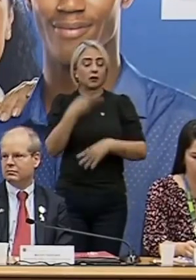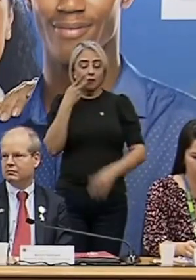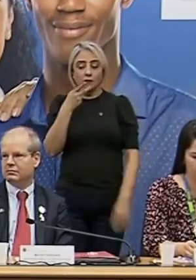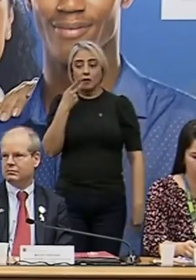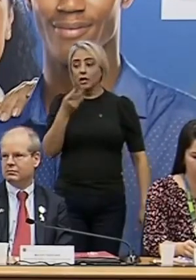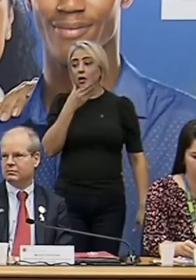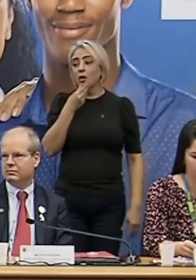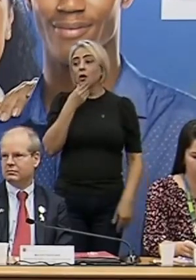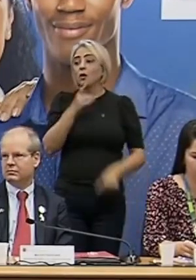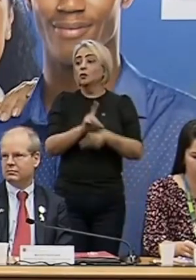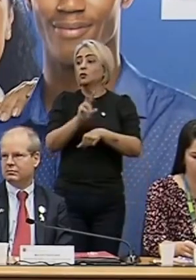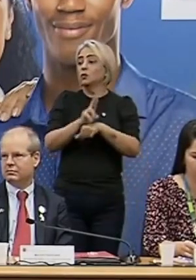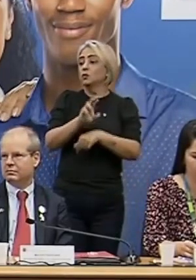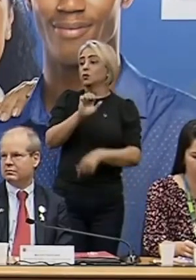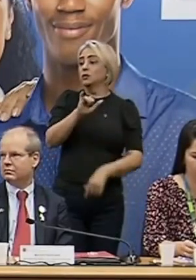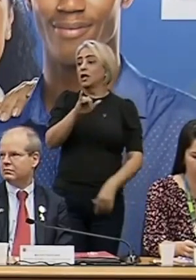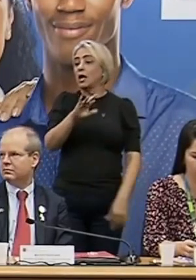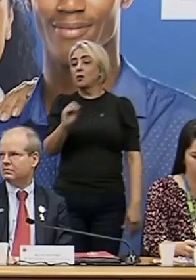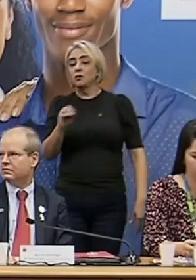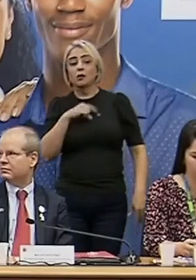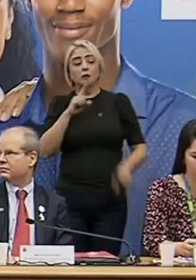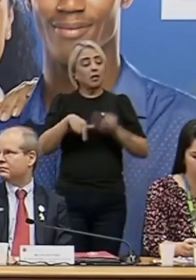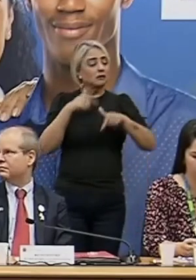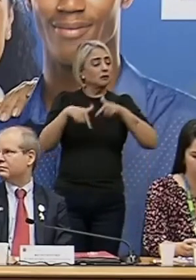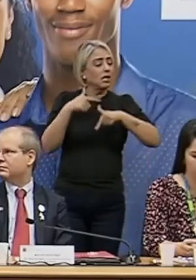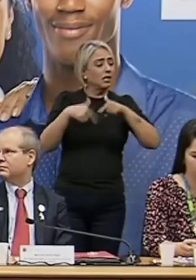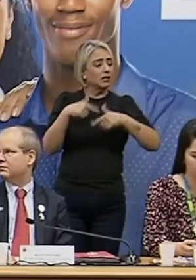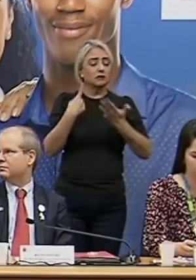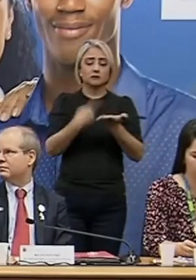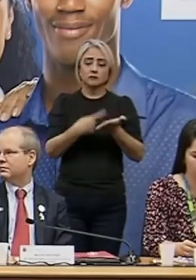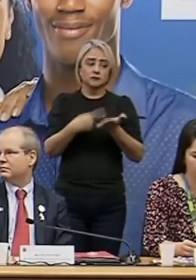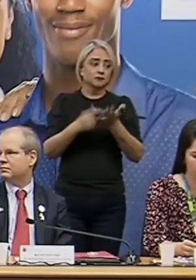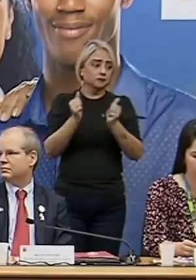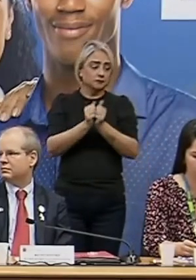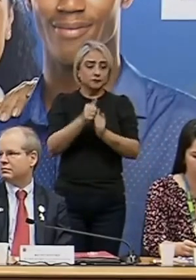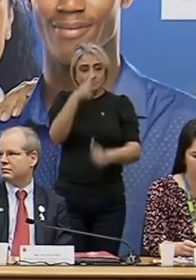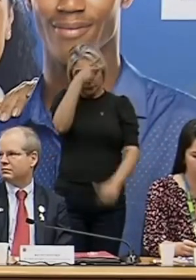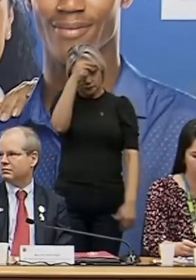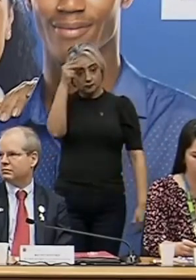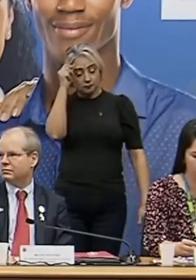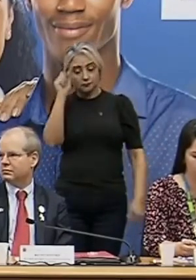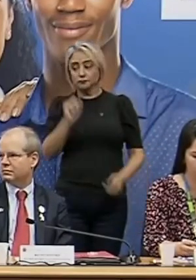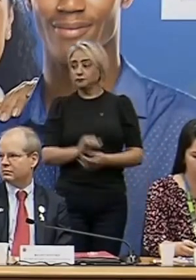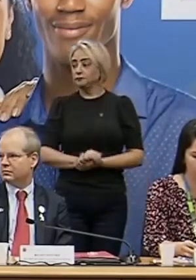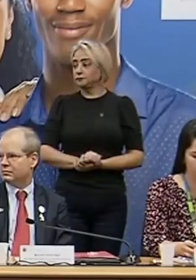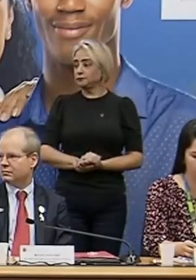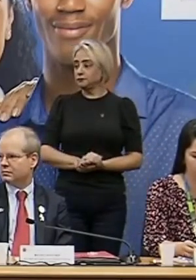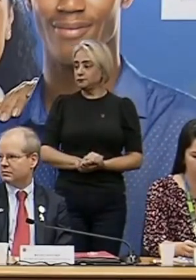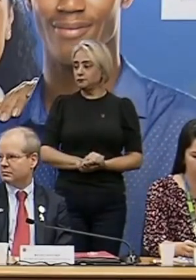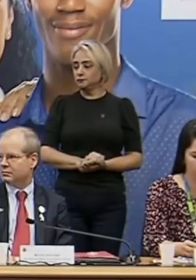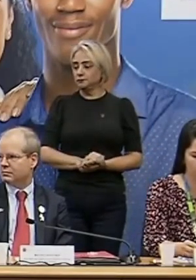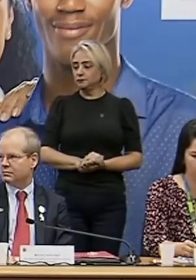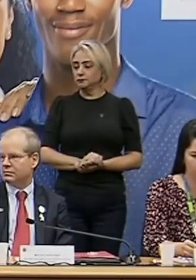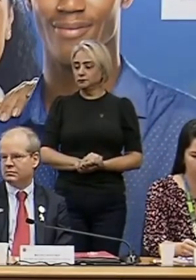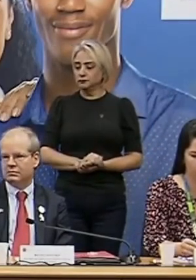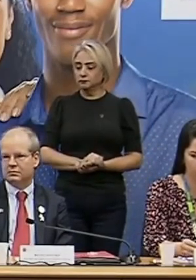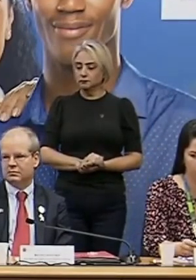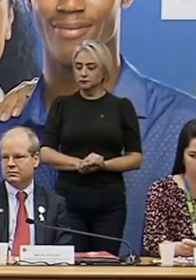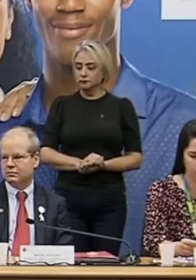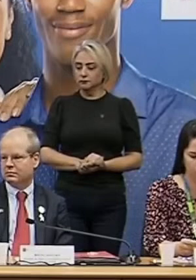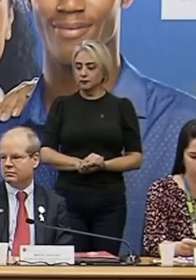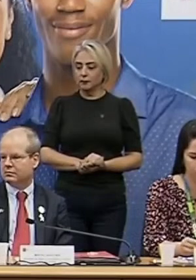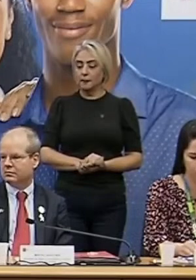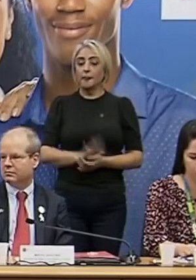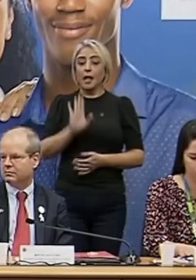mencionou o doutor Dráudio, mas vamos estar trabalhando toda a nossa agenda junto aos prefeitos também. Tá bem. Ah,